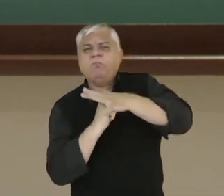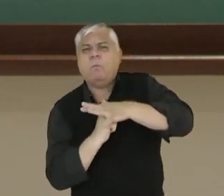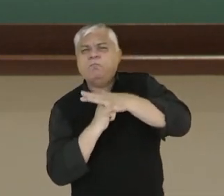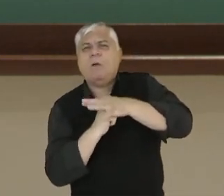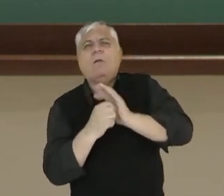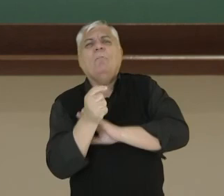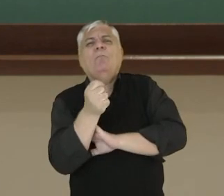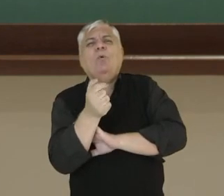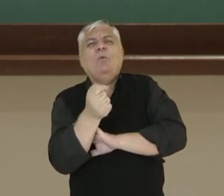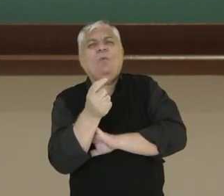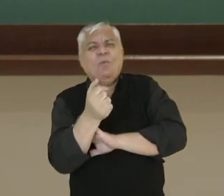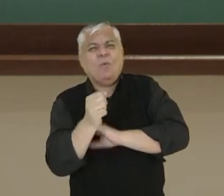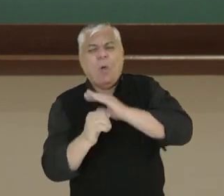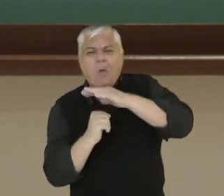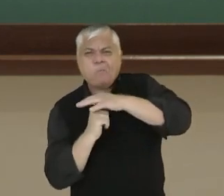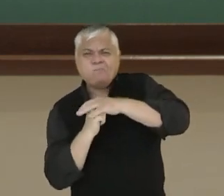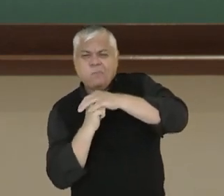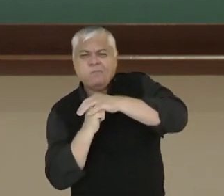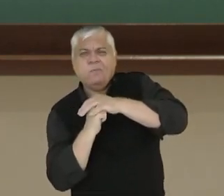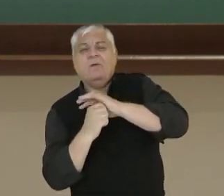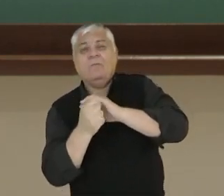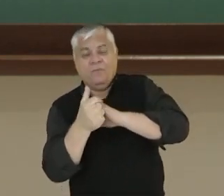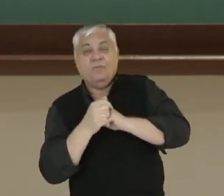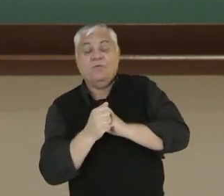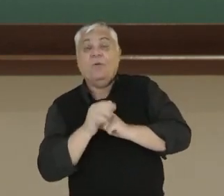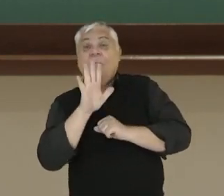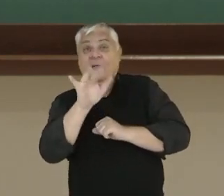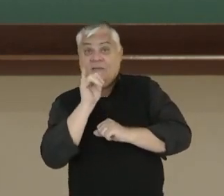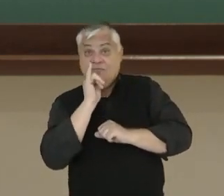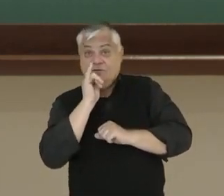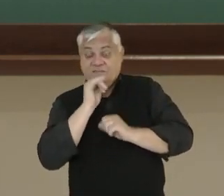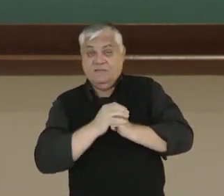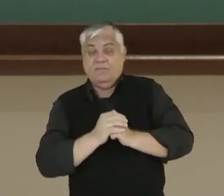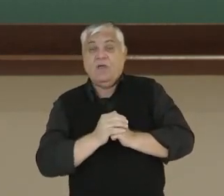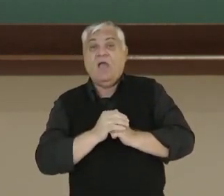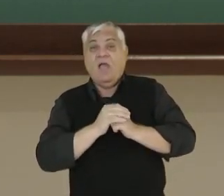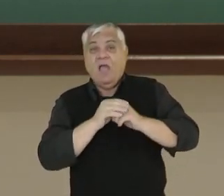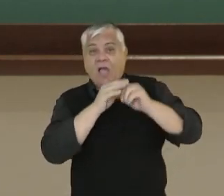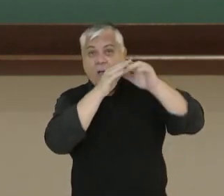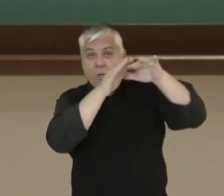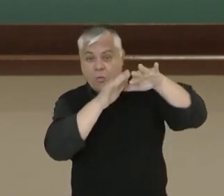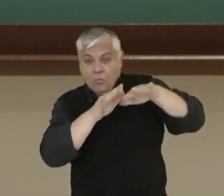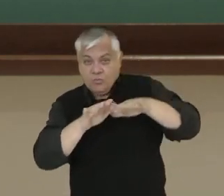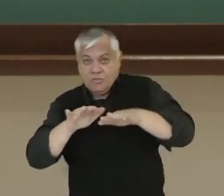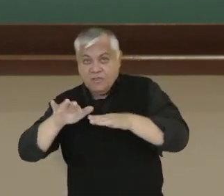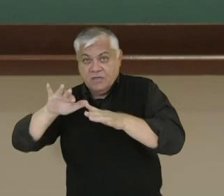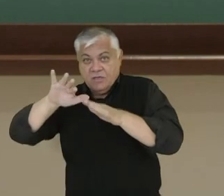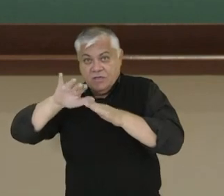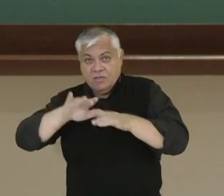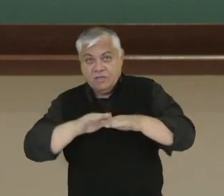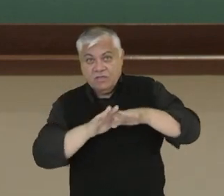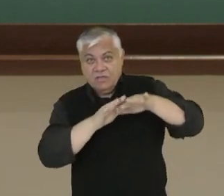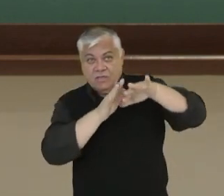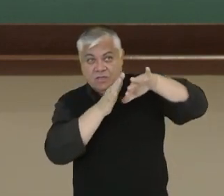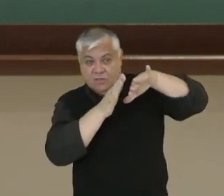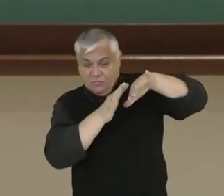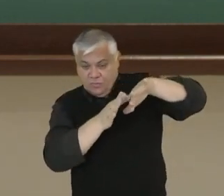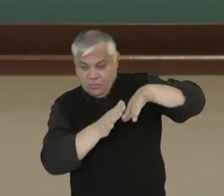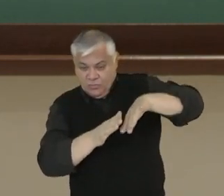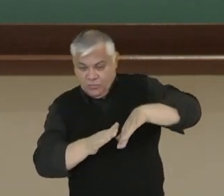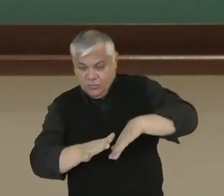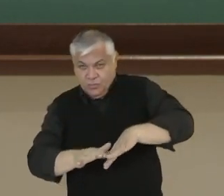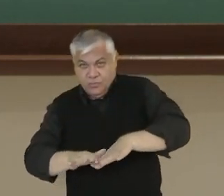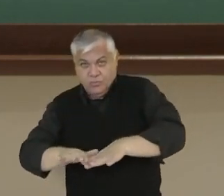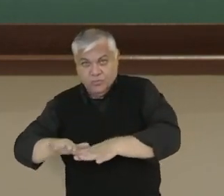Pouca variação de pressão. E você pode imaginar ainda que a onda transportada, né, a onda que se propaga